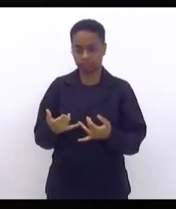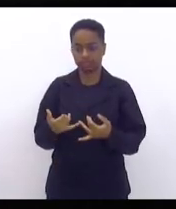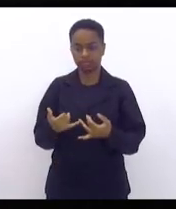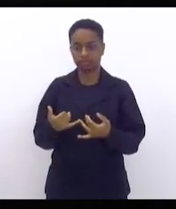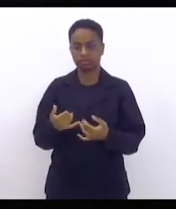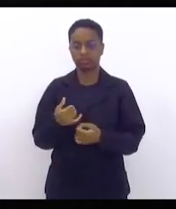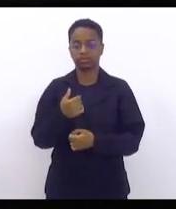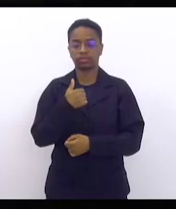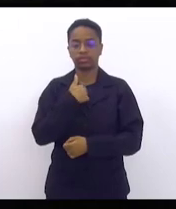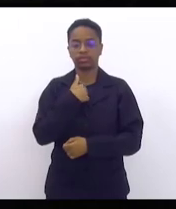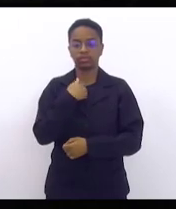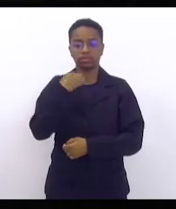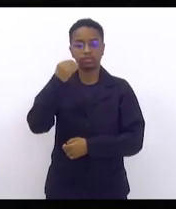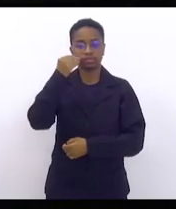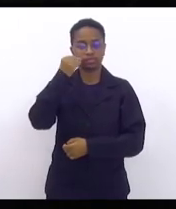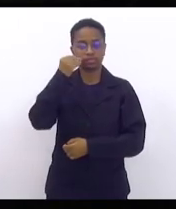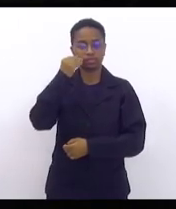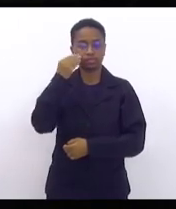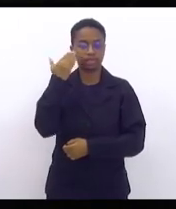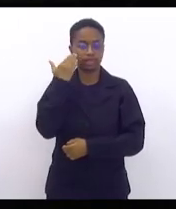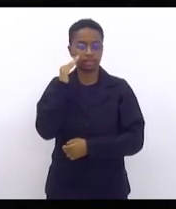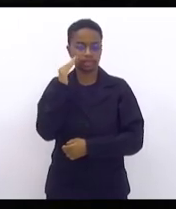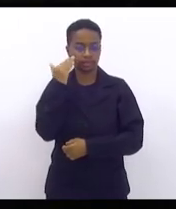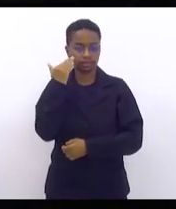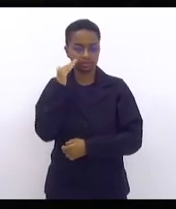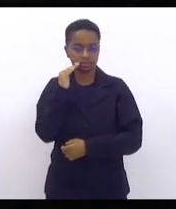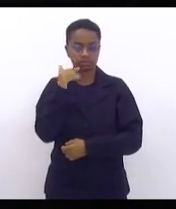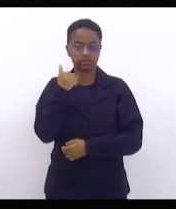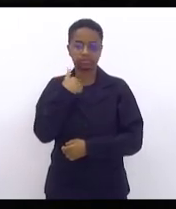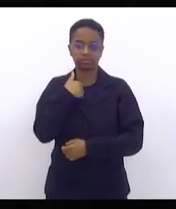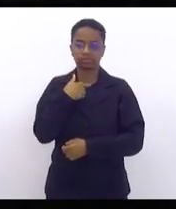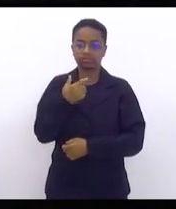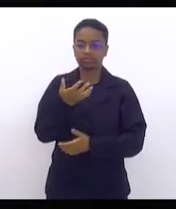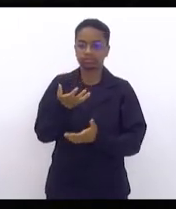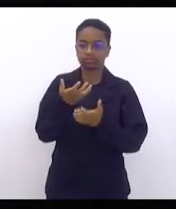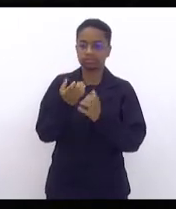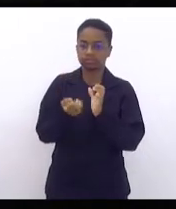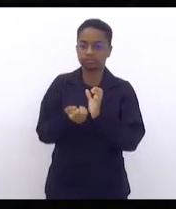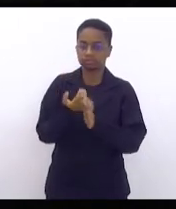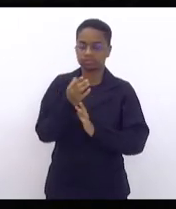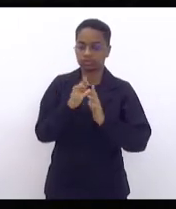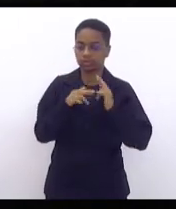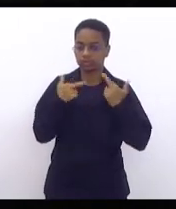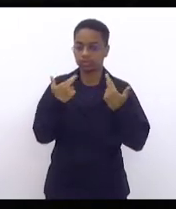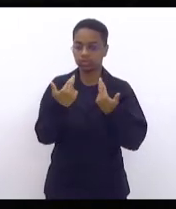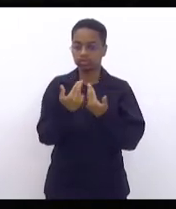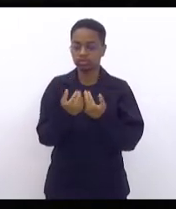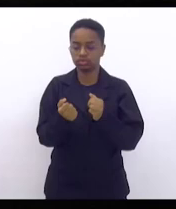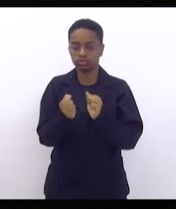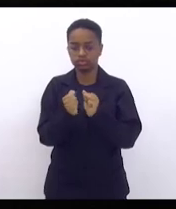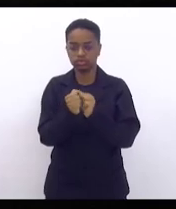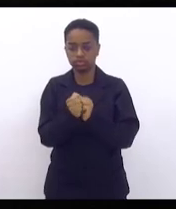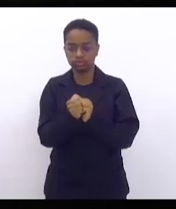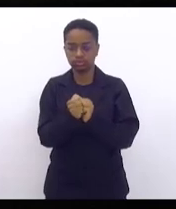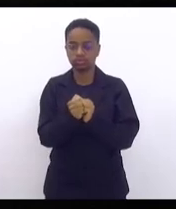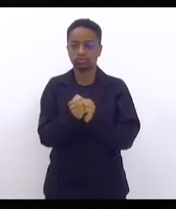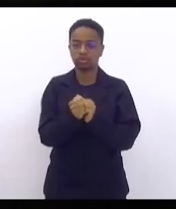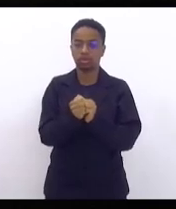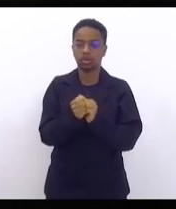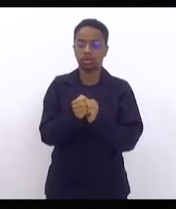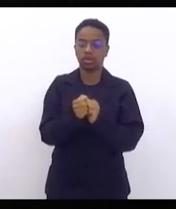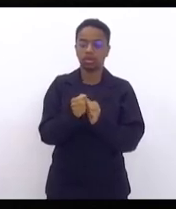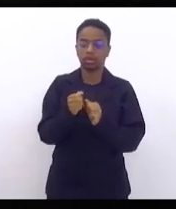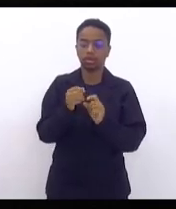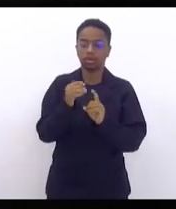eu estaria buscando um entendimento uma reunião com o corregedor geral o